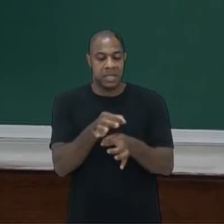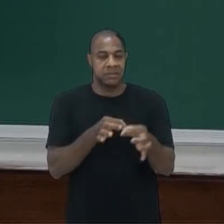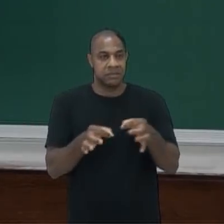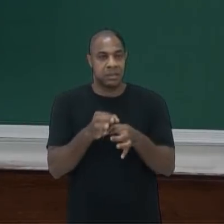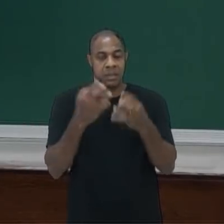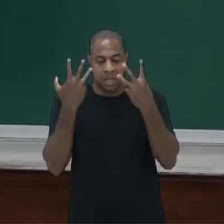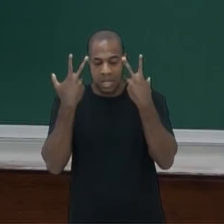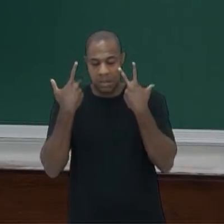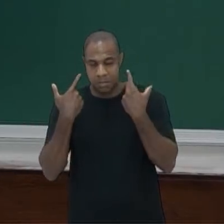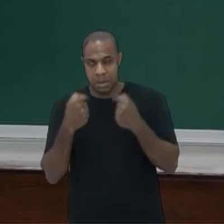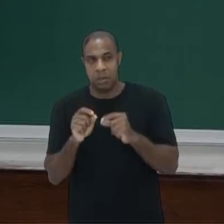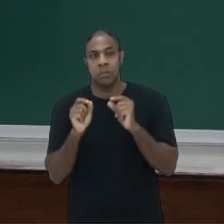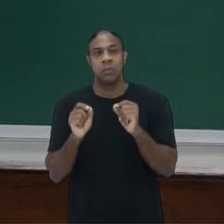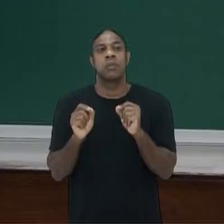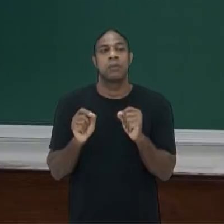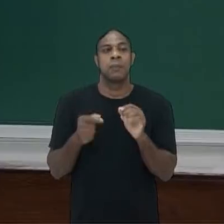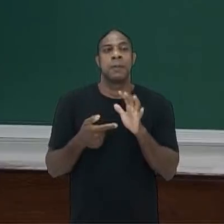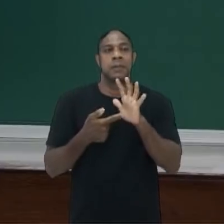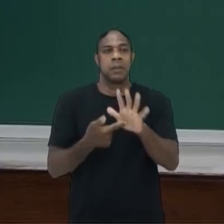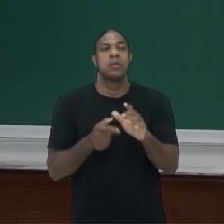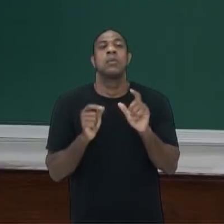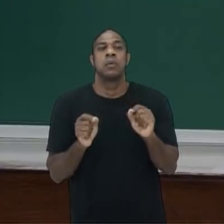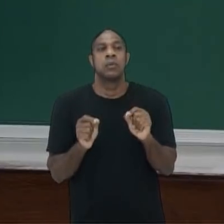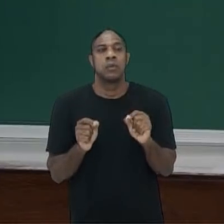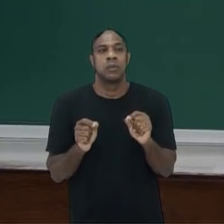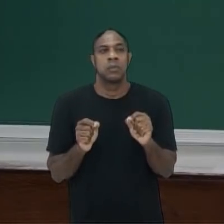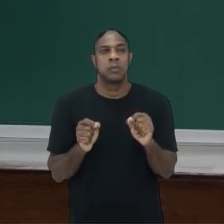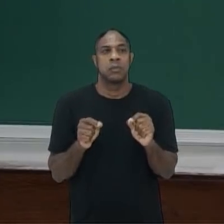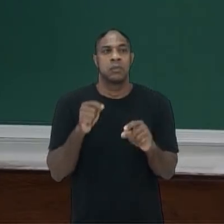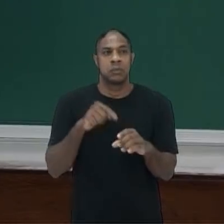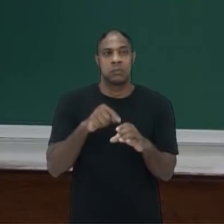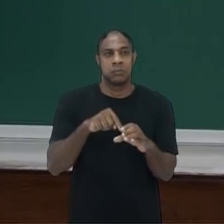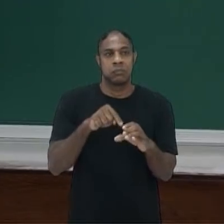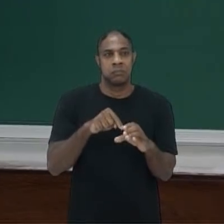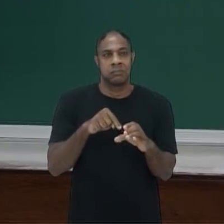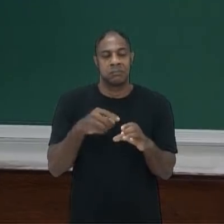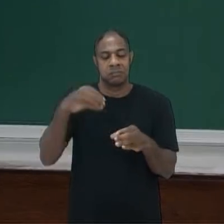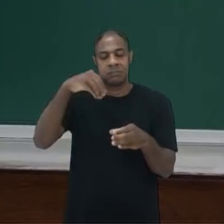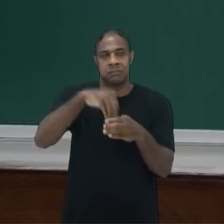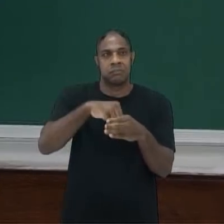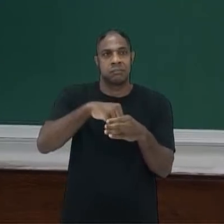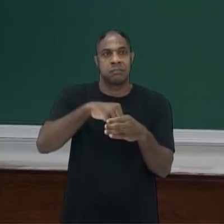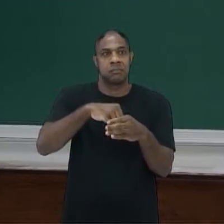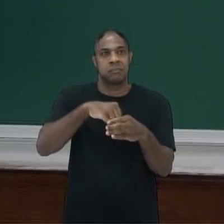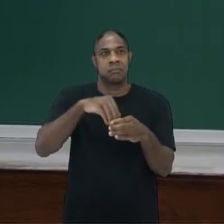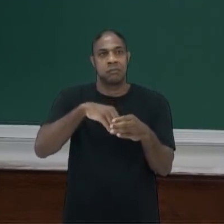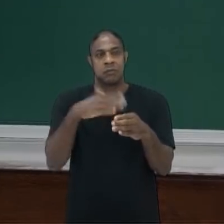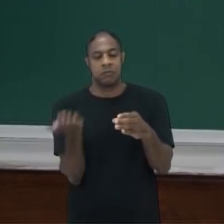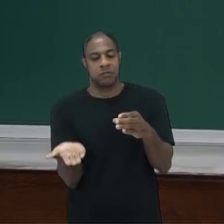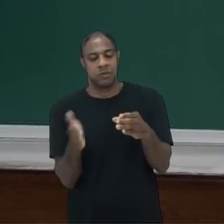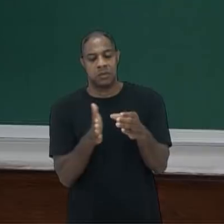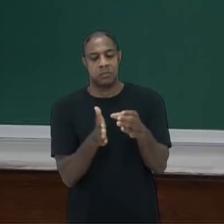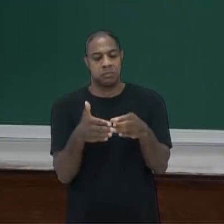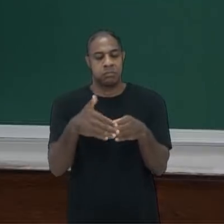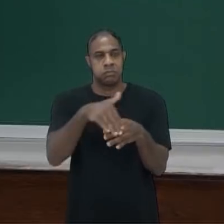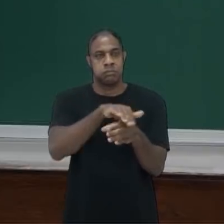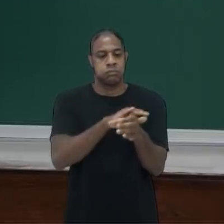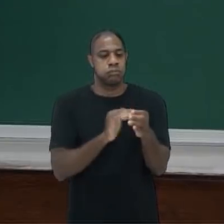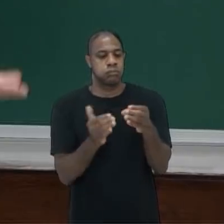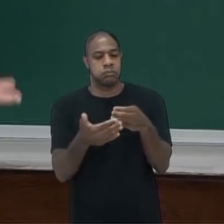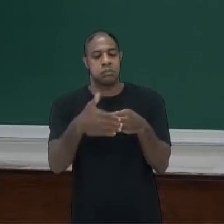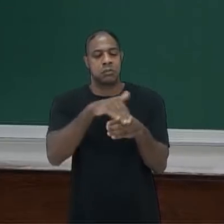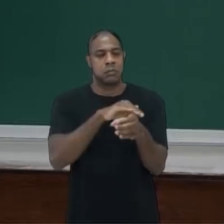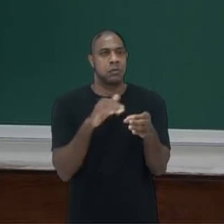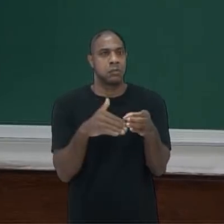que é o tema da nossa aula de hoje, apresenta o quê? A parte mais externa, o que é? Membrana plasmática. Separa o